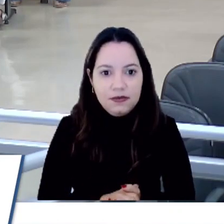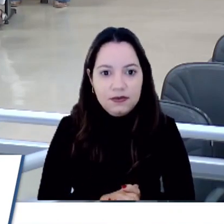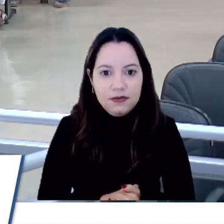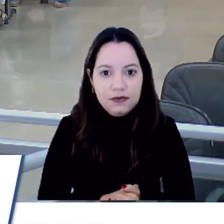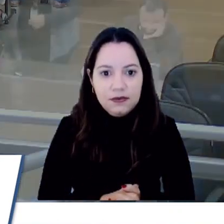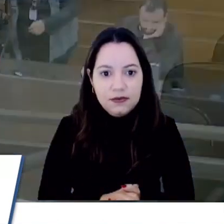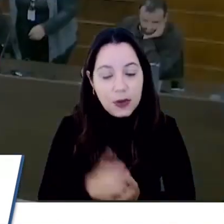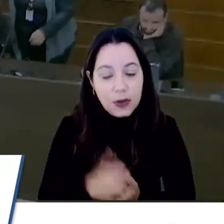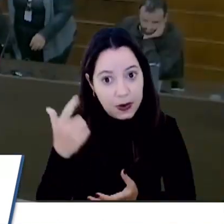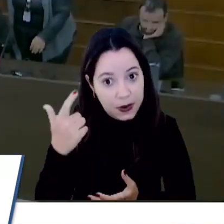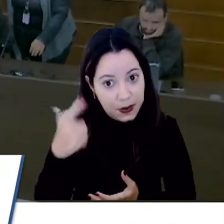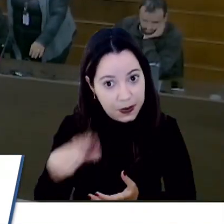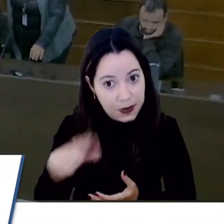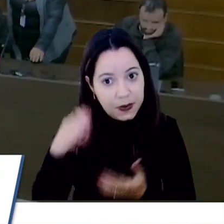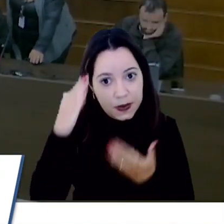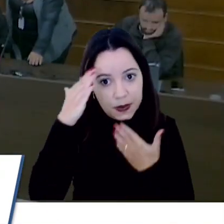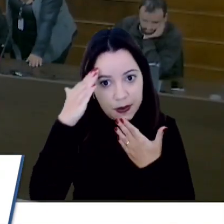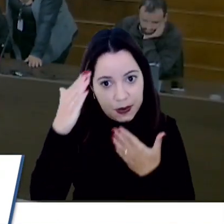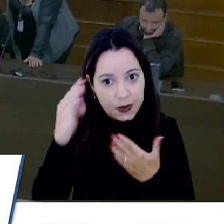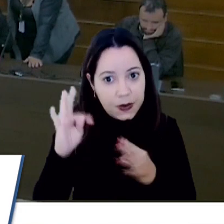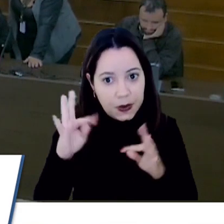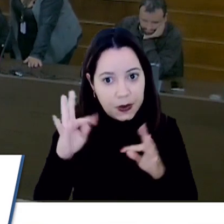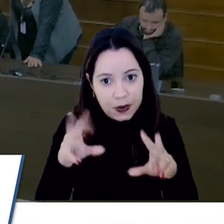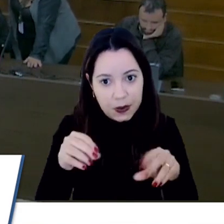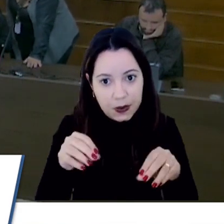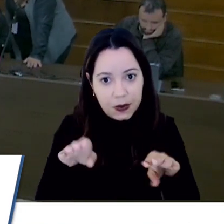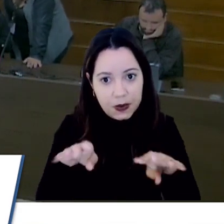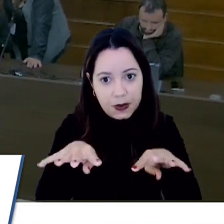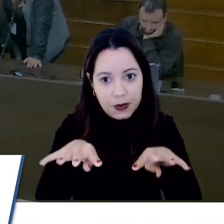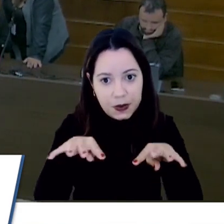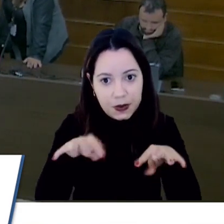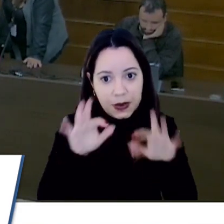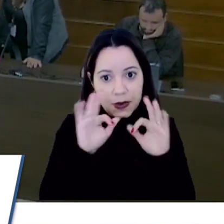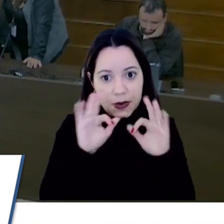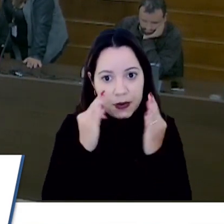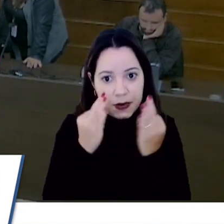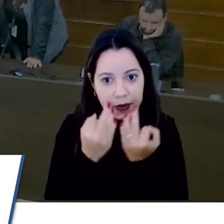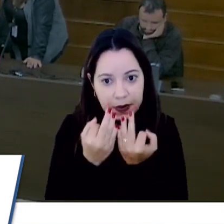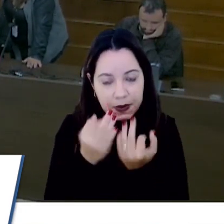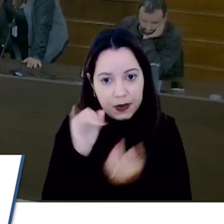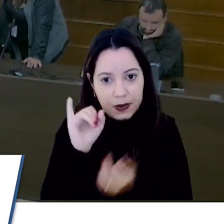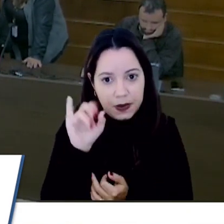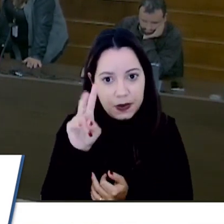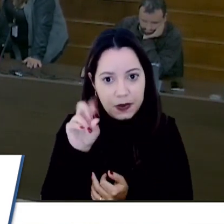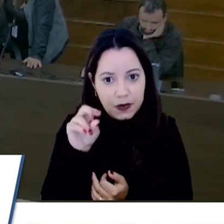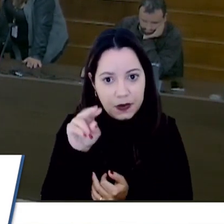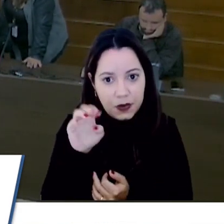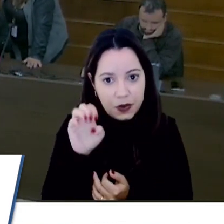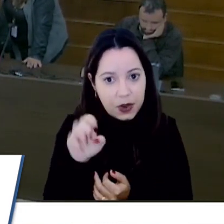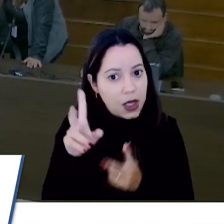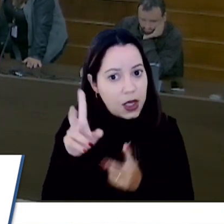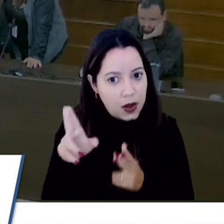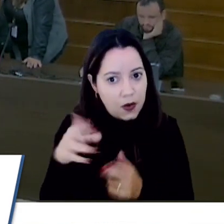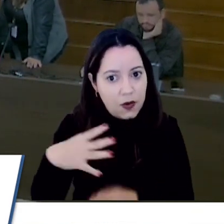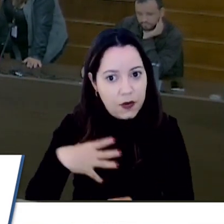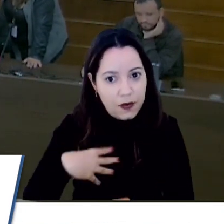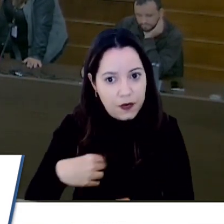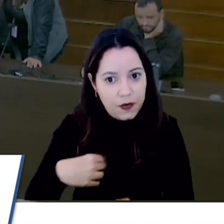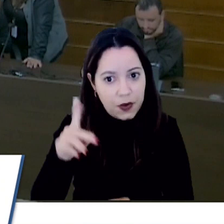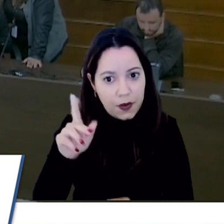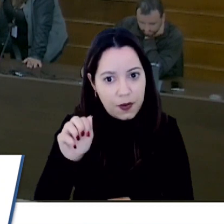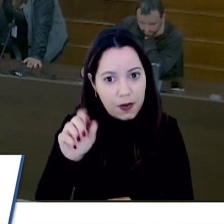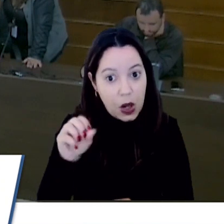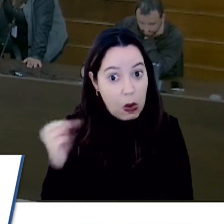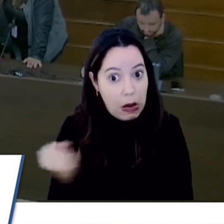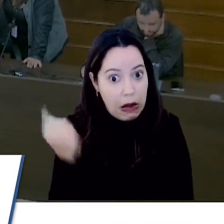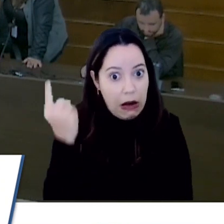Mais uma vez, agradecer a presença de todos, familiares da dona Ivone. Como o seu filho Paulo falou, ela não era grande no tamanho, mas